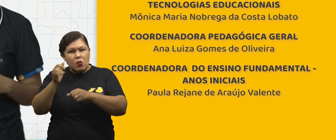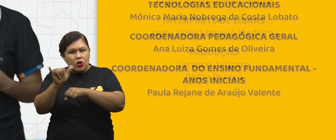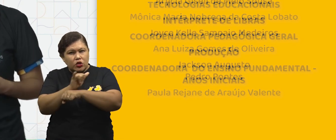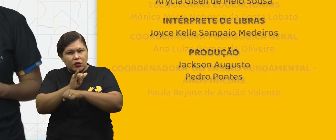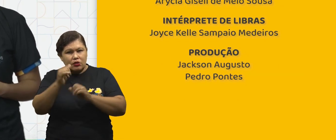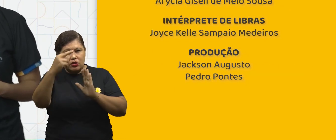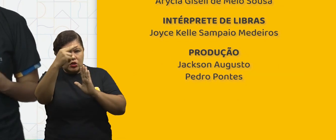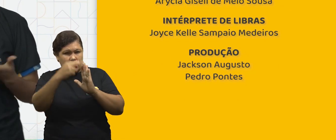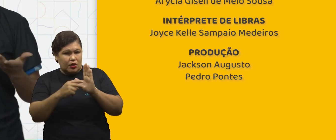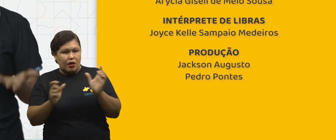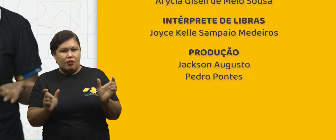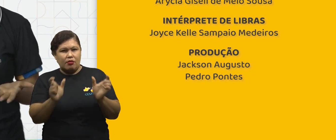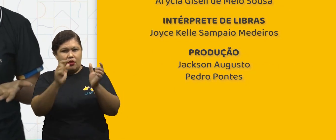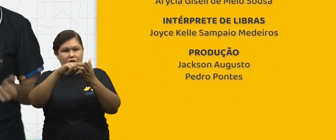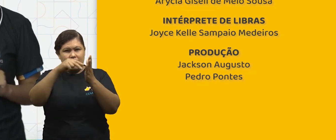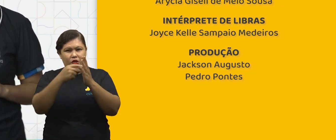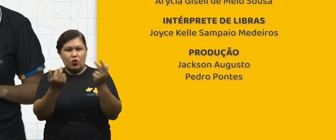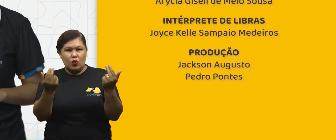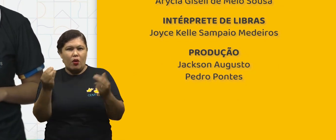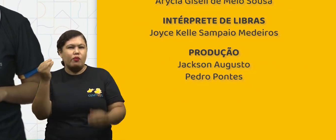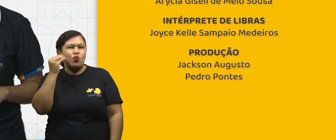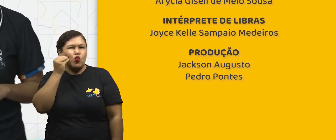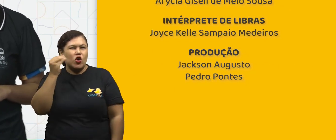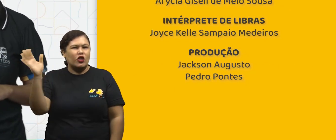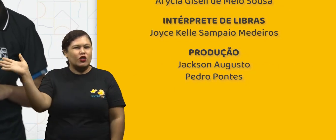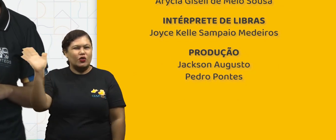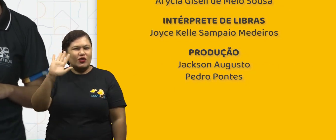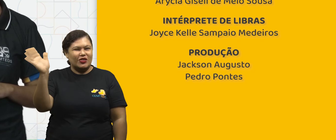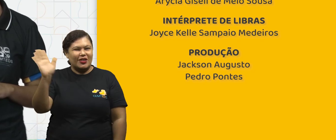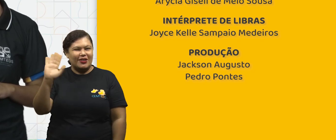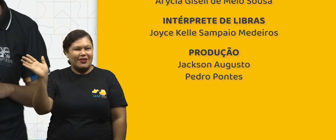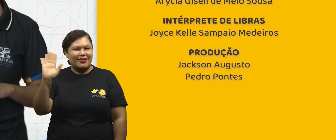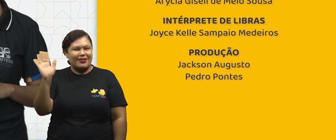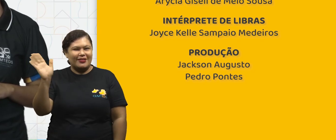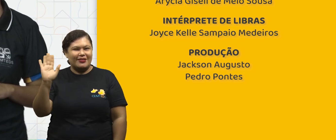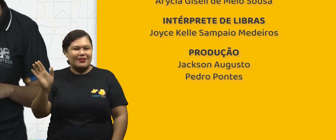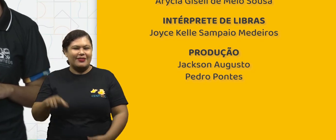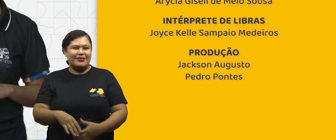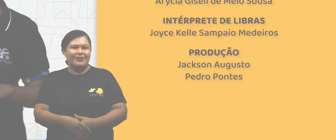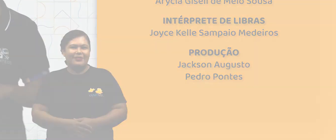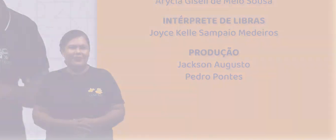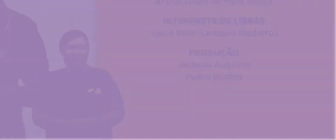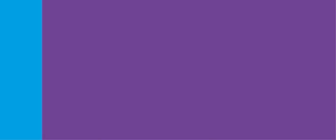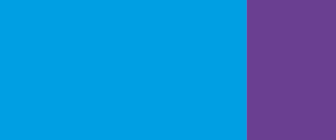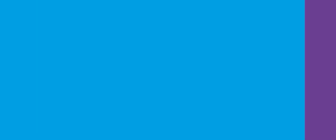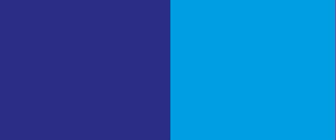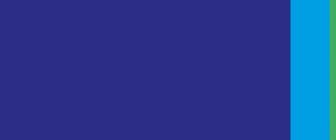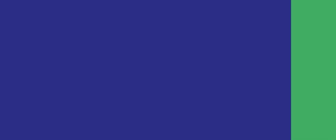leitura, sinônimos e pronomes. Beijo grande e até a próxima aula!